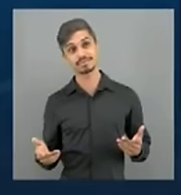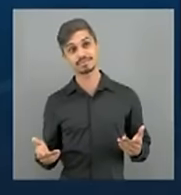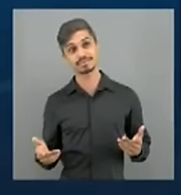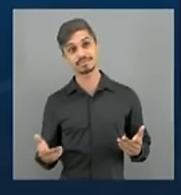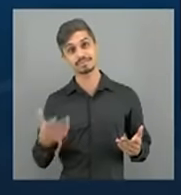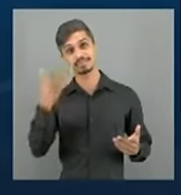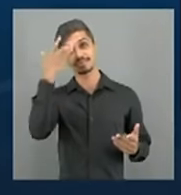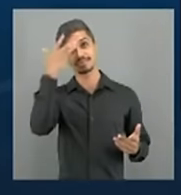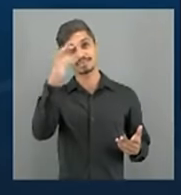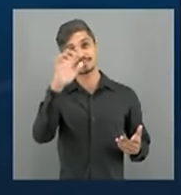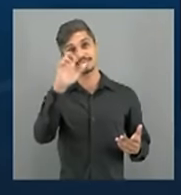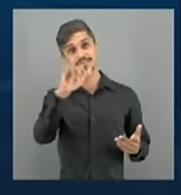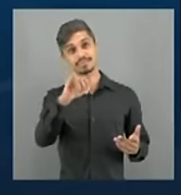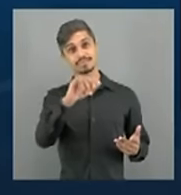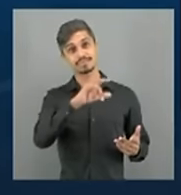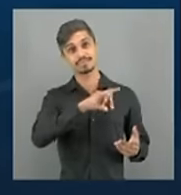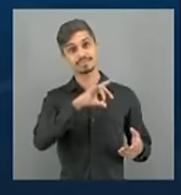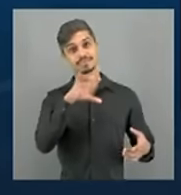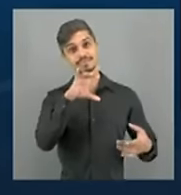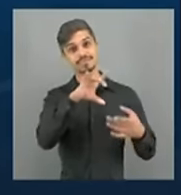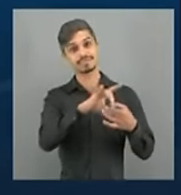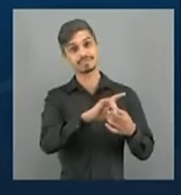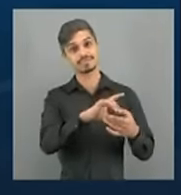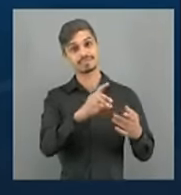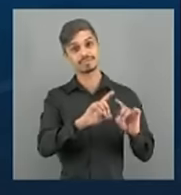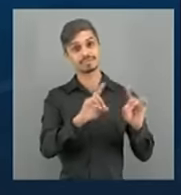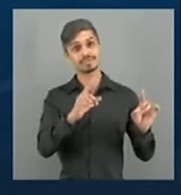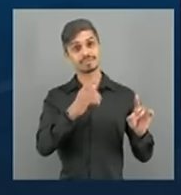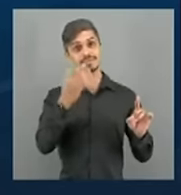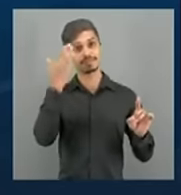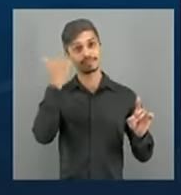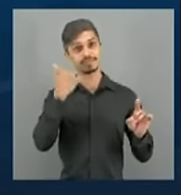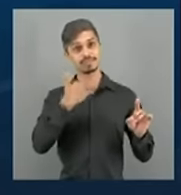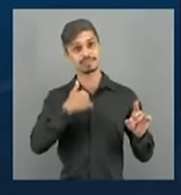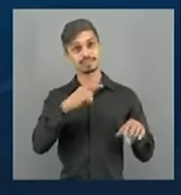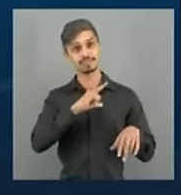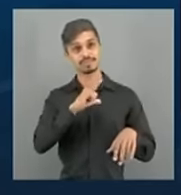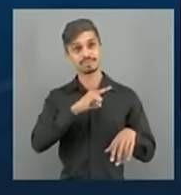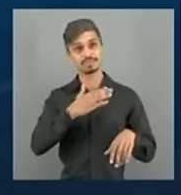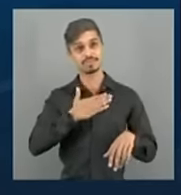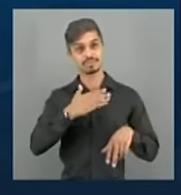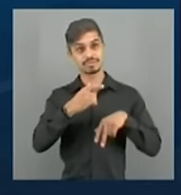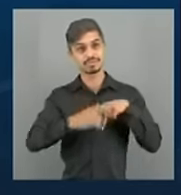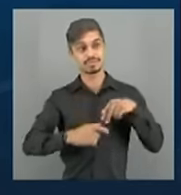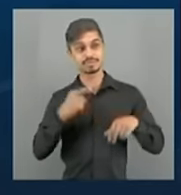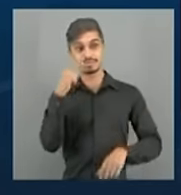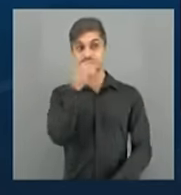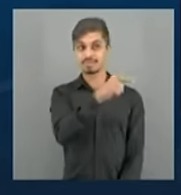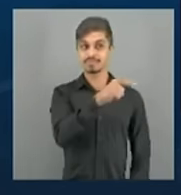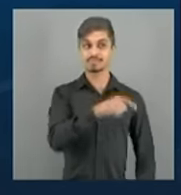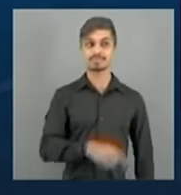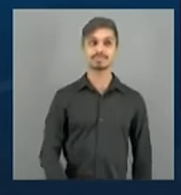eu não sei se tem a ver com isso. Eu sei que eu tinha um jogador lá. Obrigado.